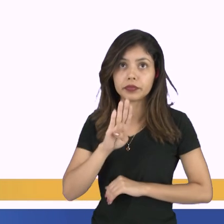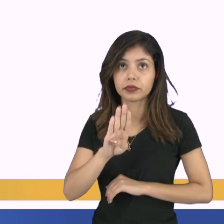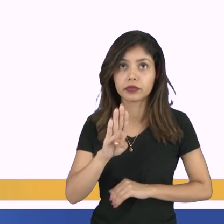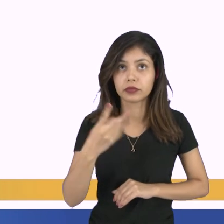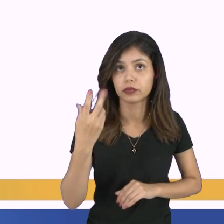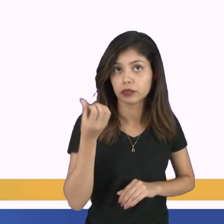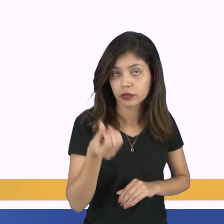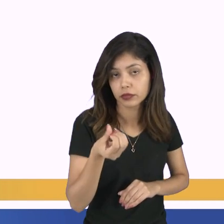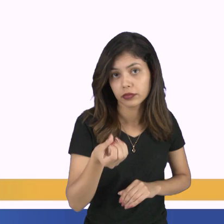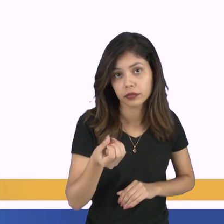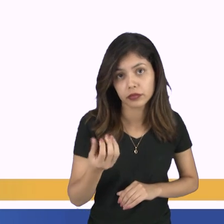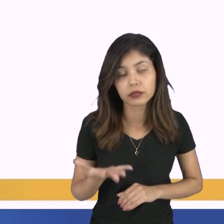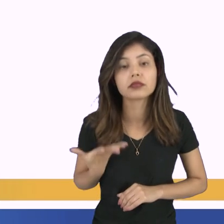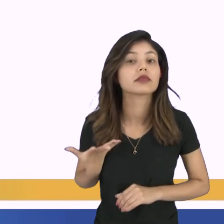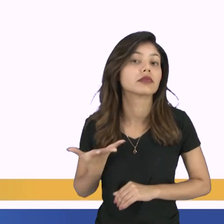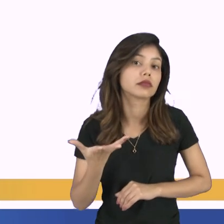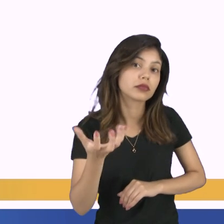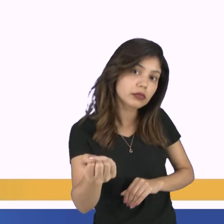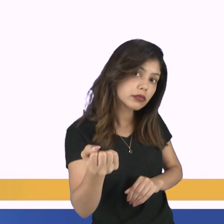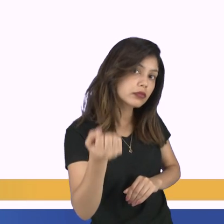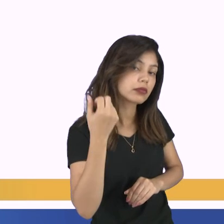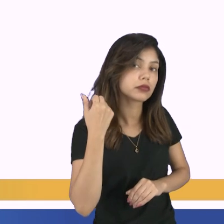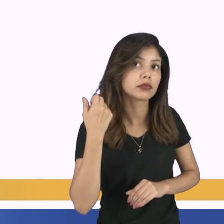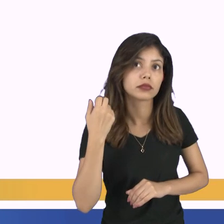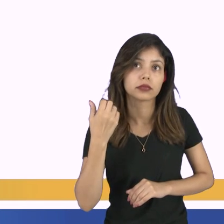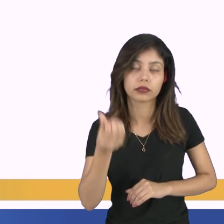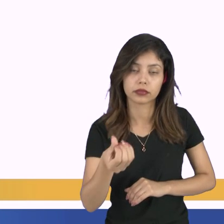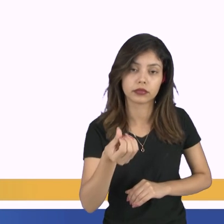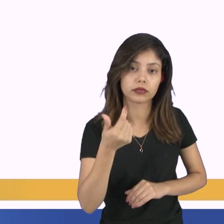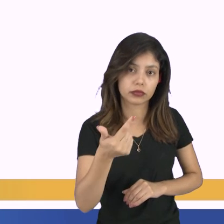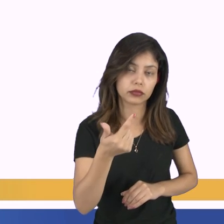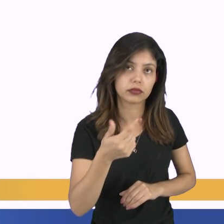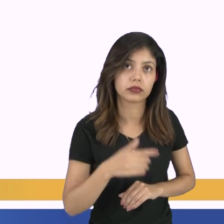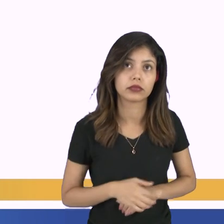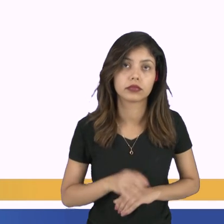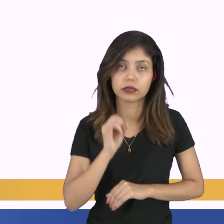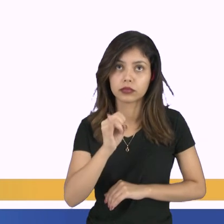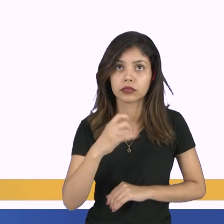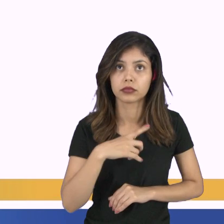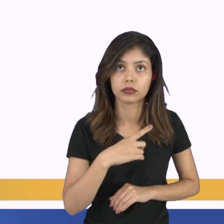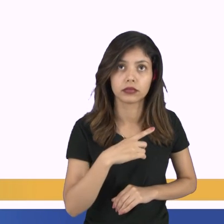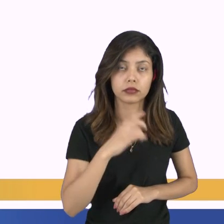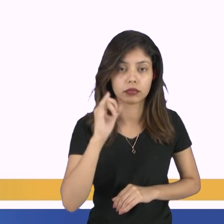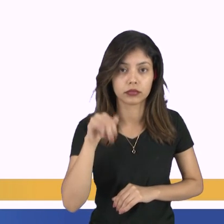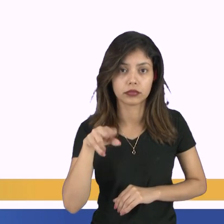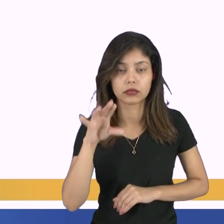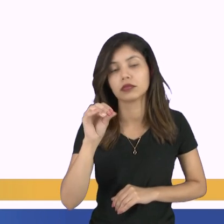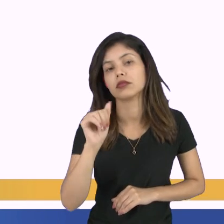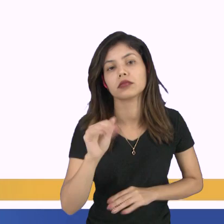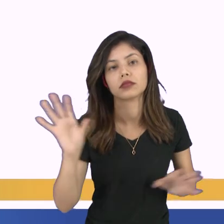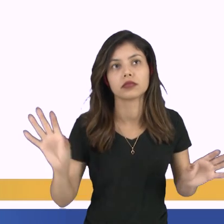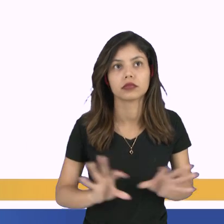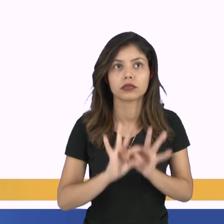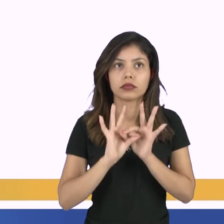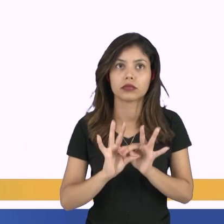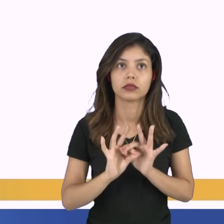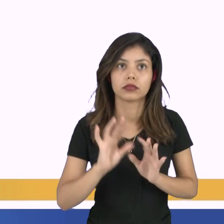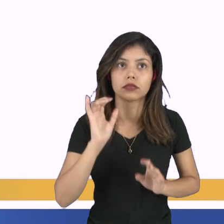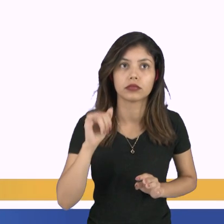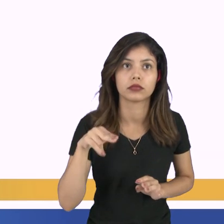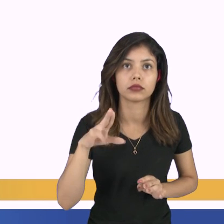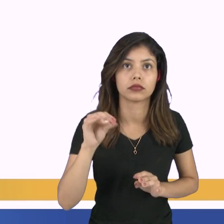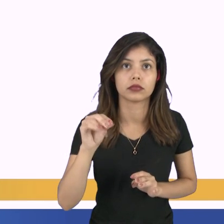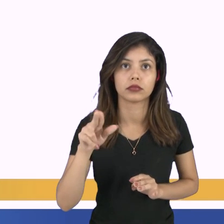B, tem 6, ele vai ganhar 2 elétrons. Então, se tem formação de íons, só pode ser ligação